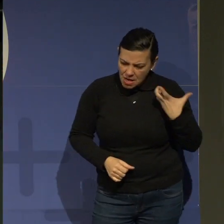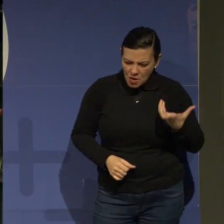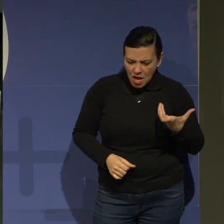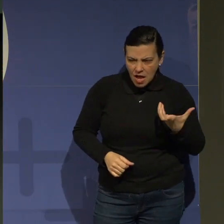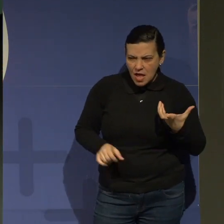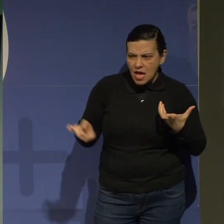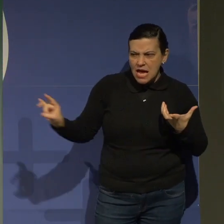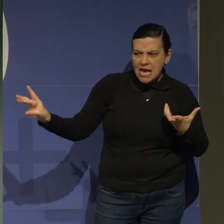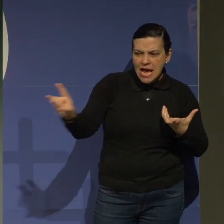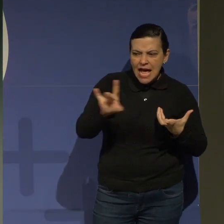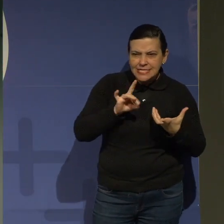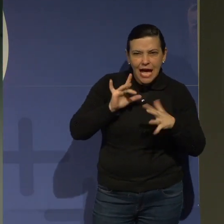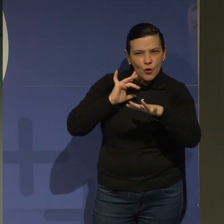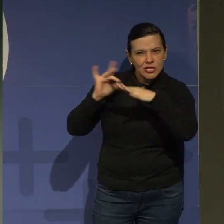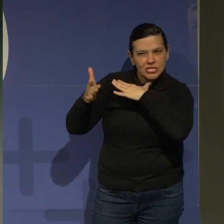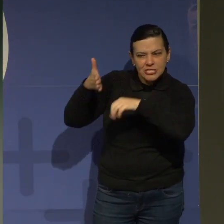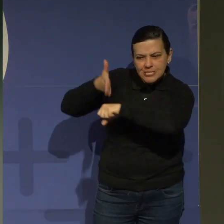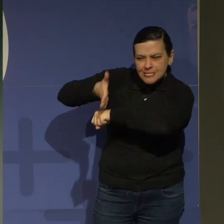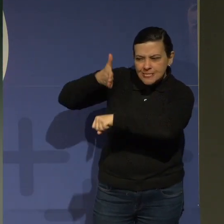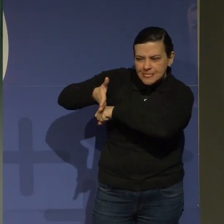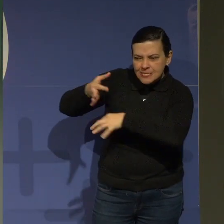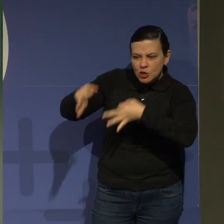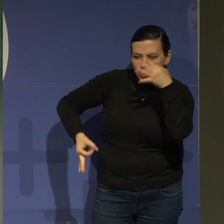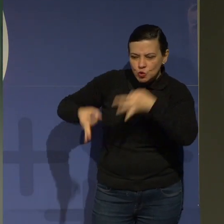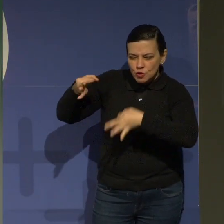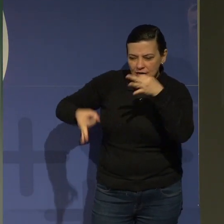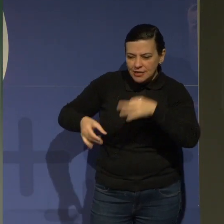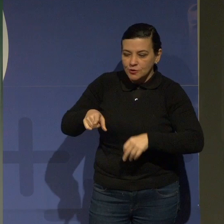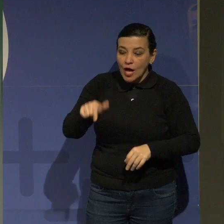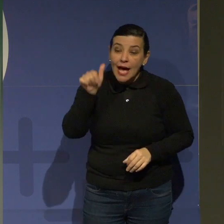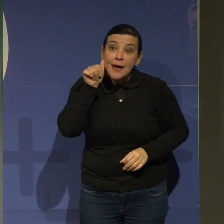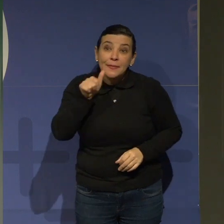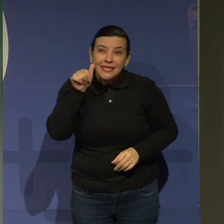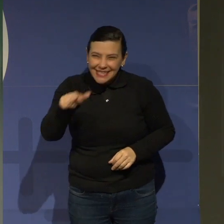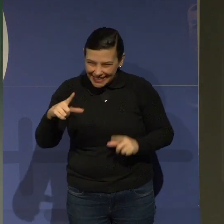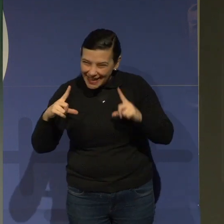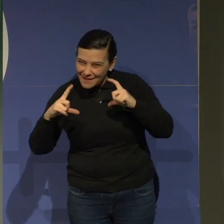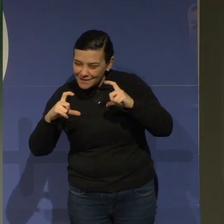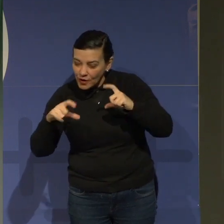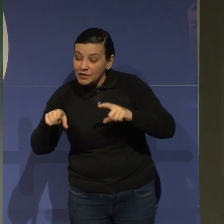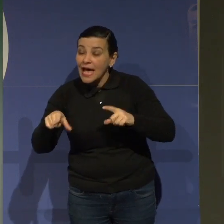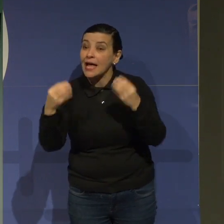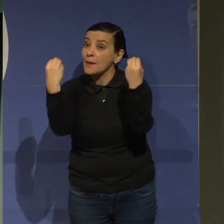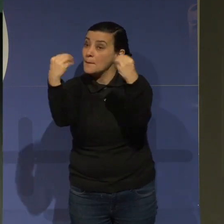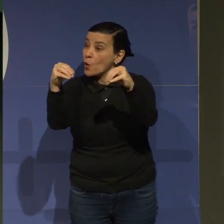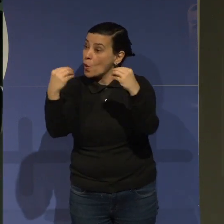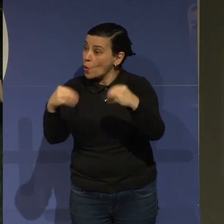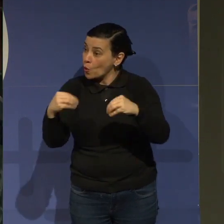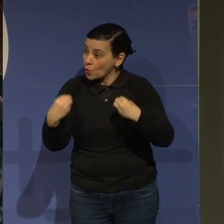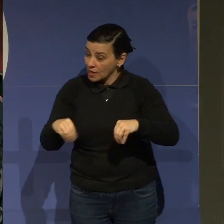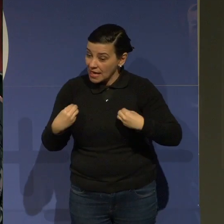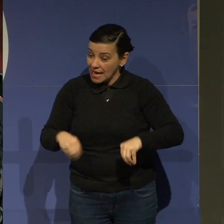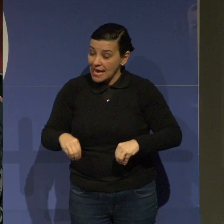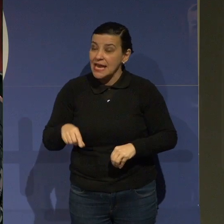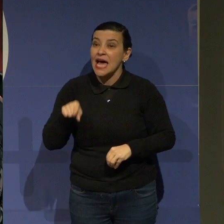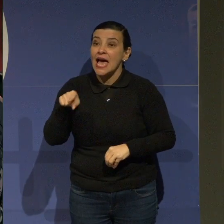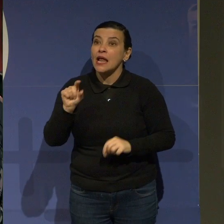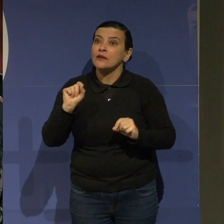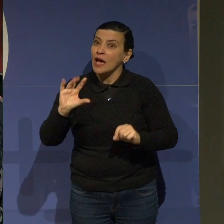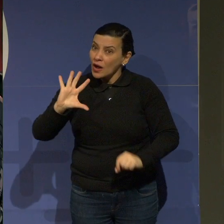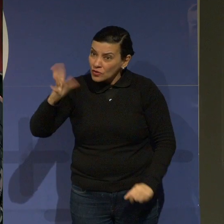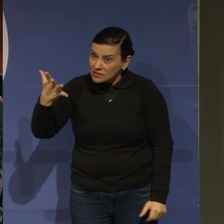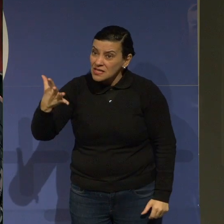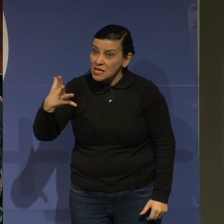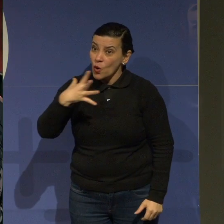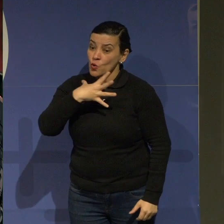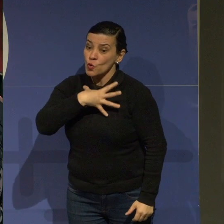vida das pessoas na rede social. Essa menina que está na foto é uma blogueira que se matou há